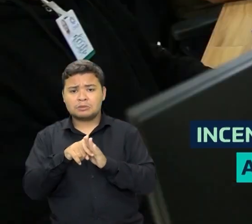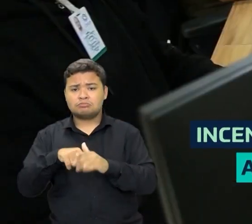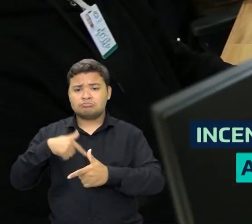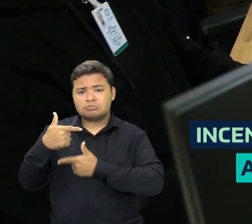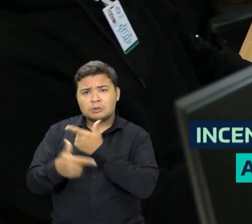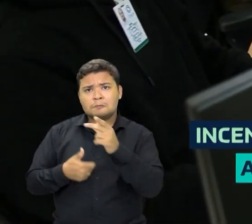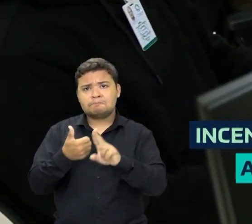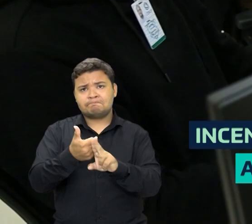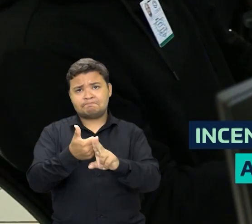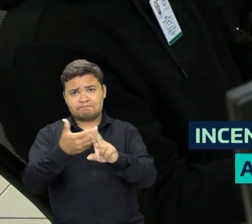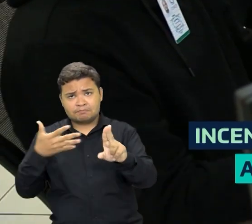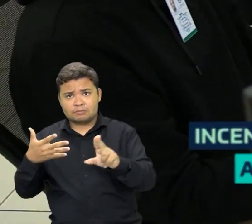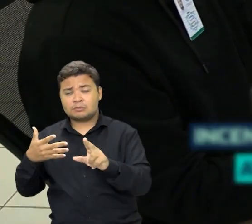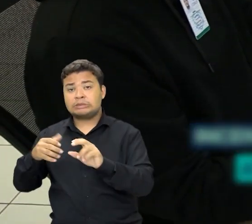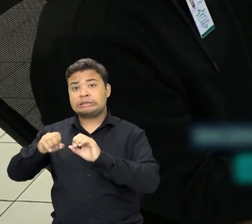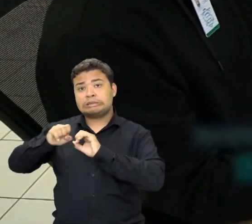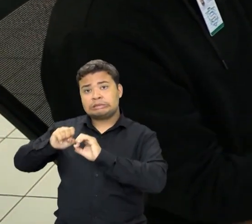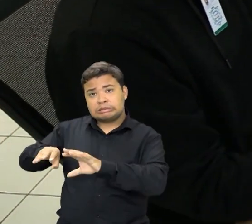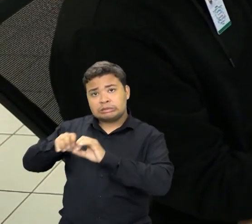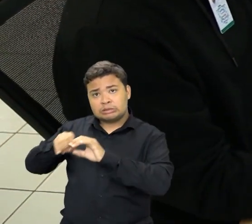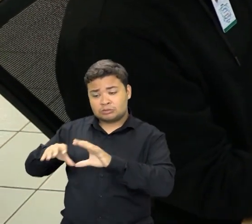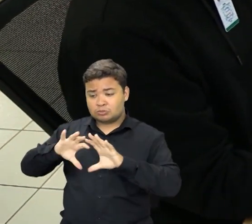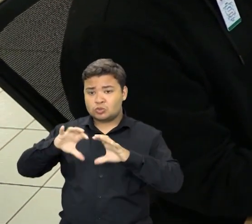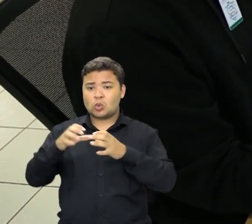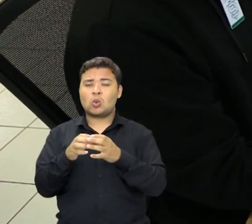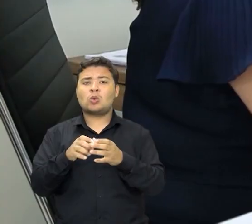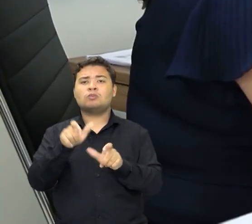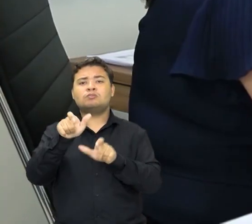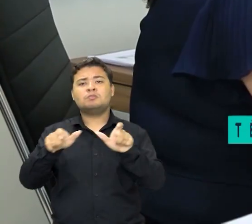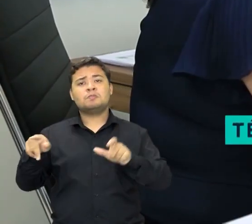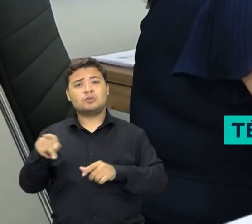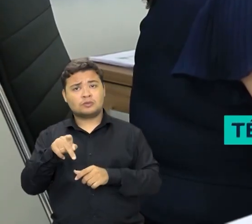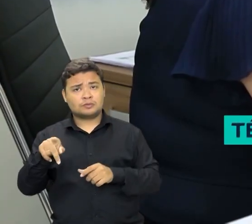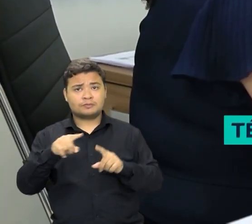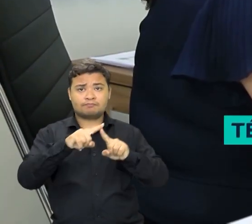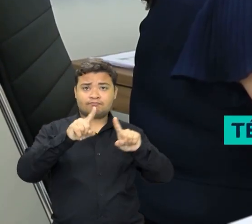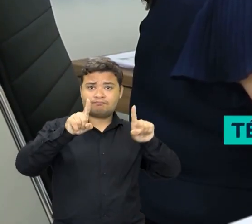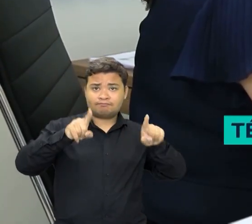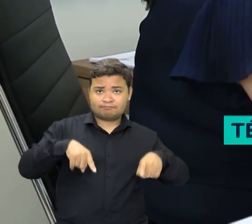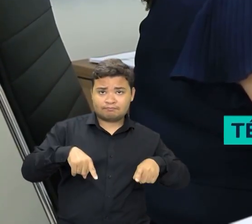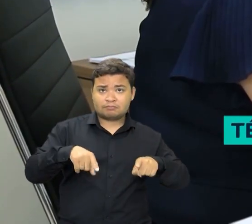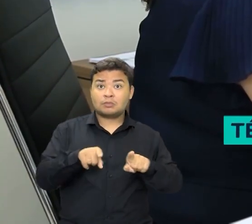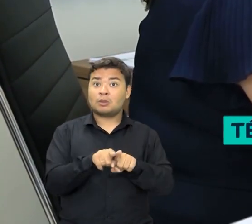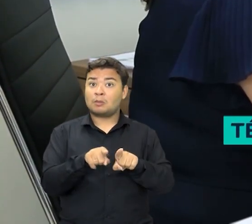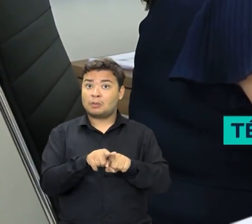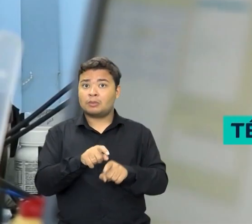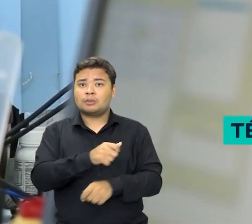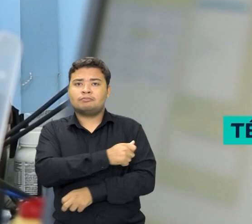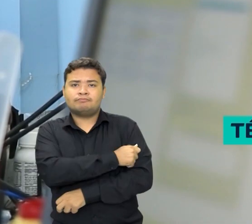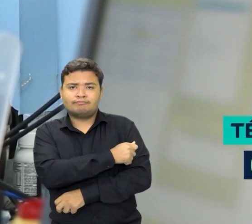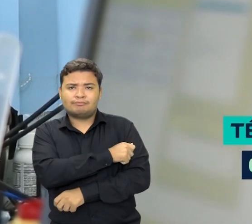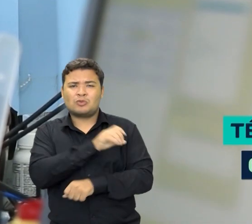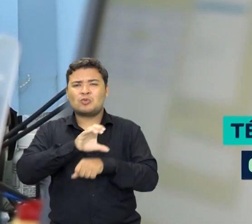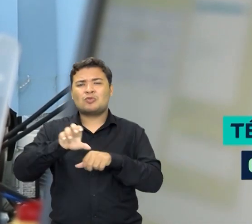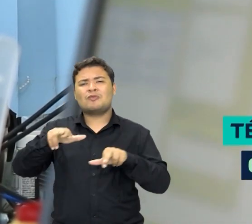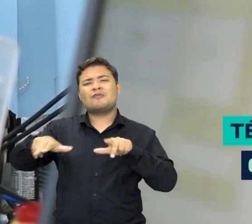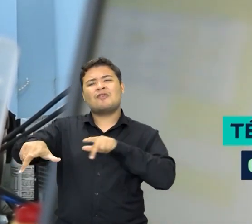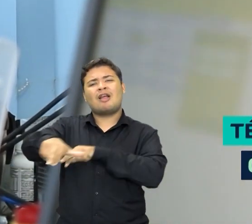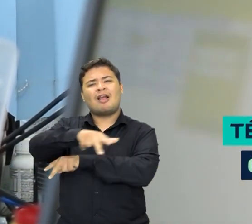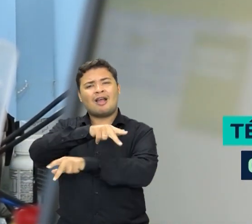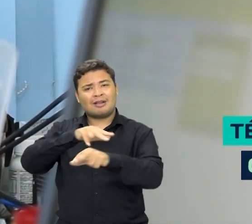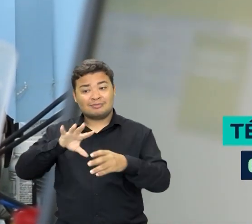elas consideradas de ponta pelos usuários. Além disso, a Fundac realiza a cogestão e também